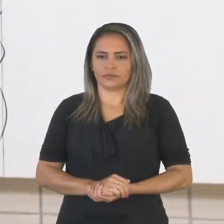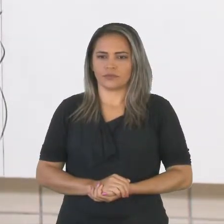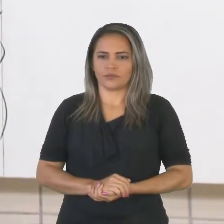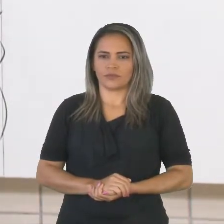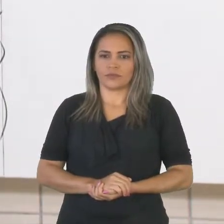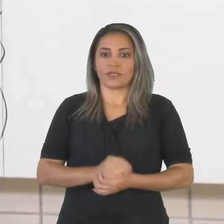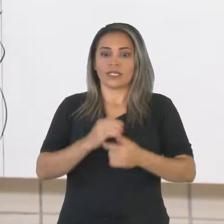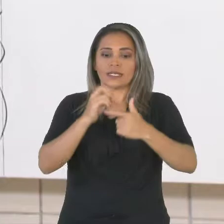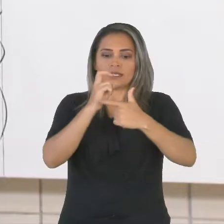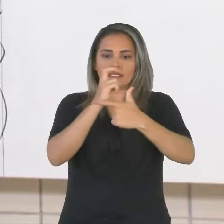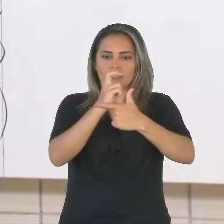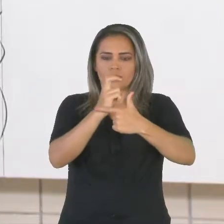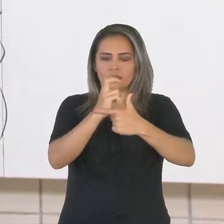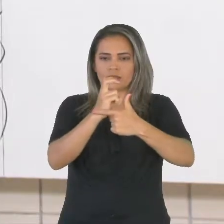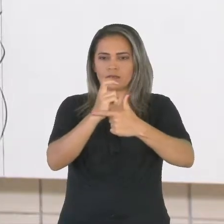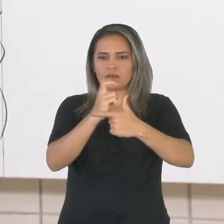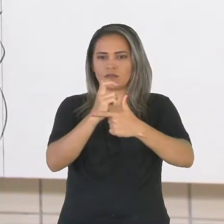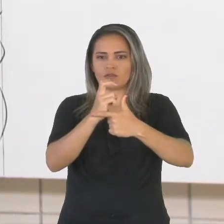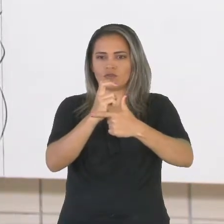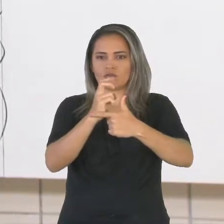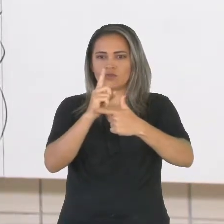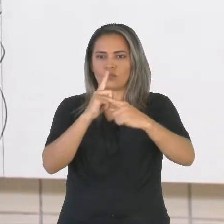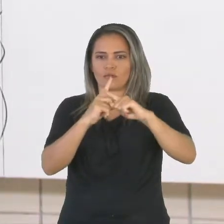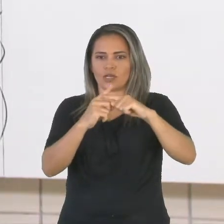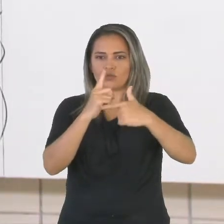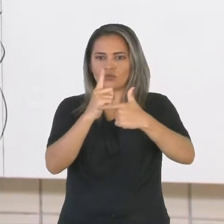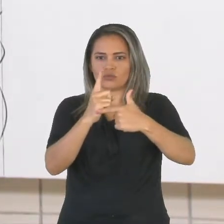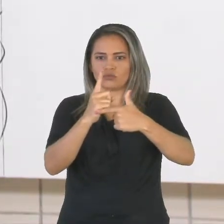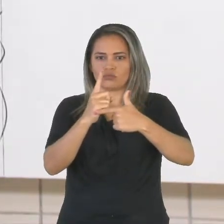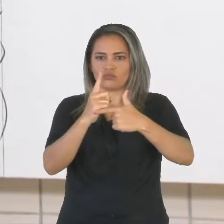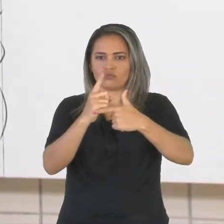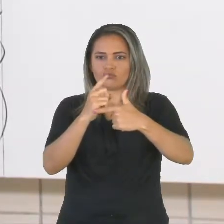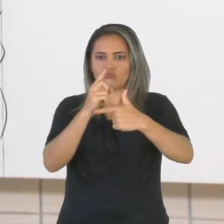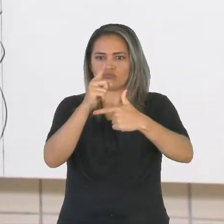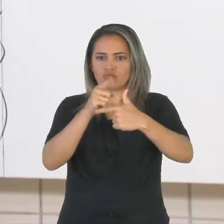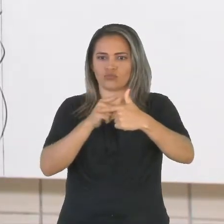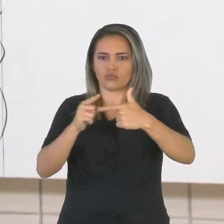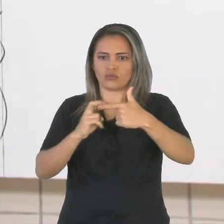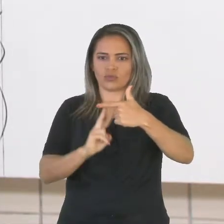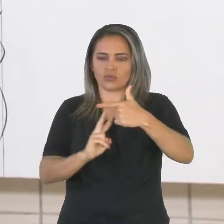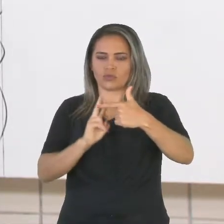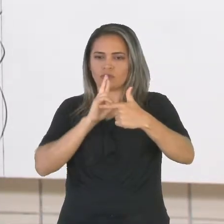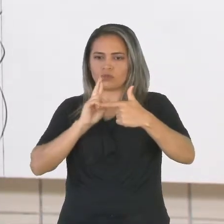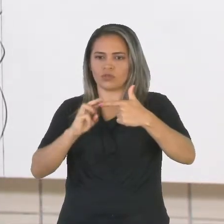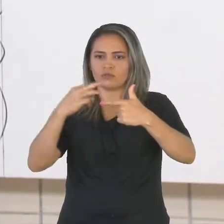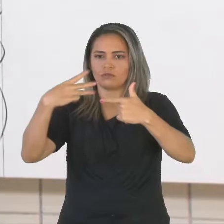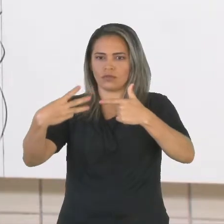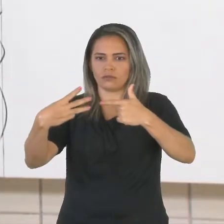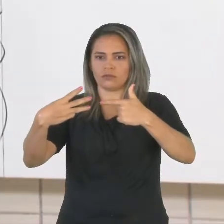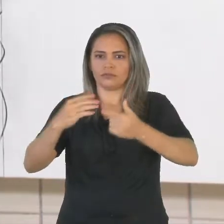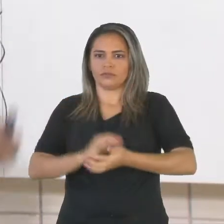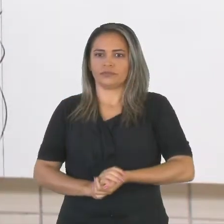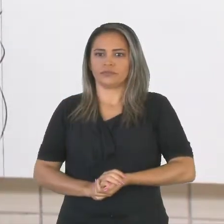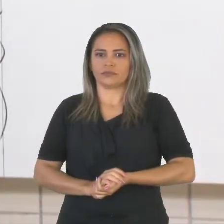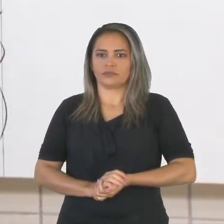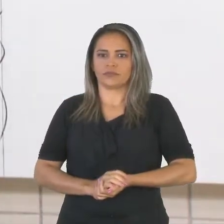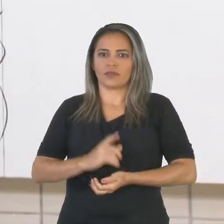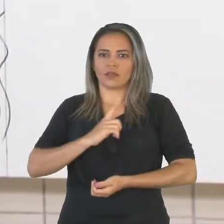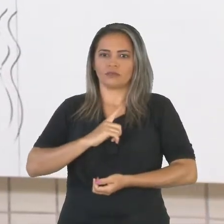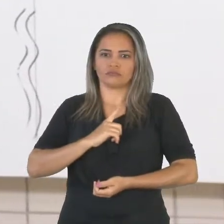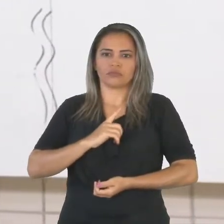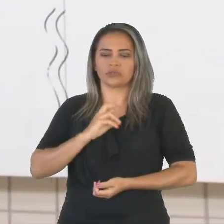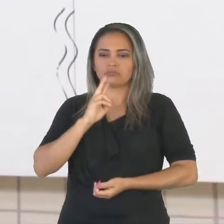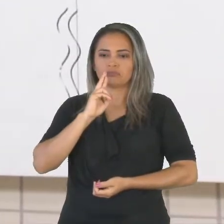5 mais 1, 6. Dividido por 2, 3. Então, aqui eu calculei o zero dessa